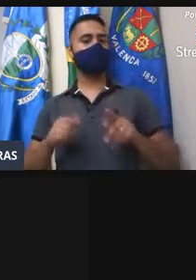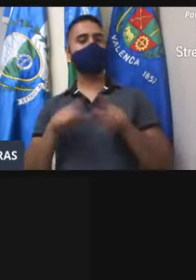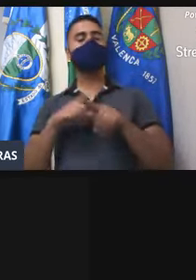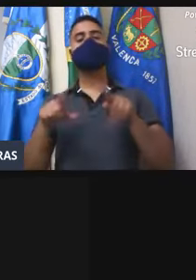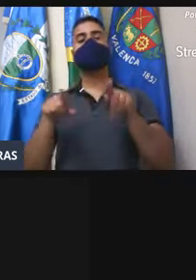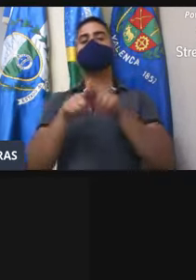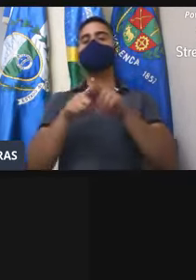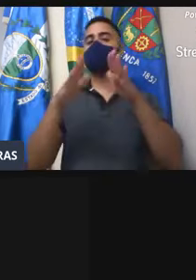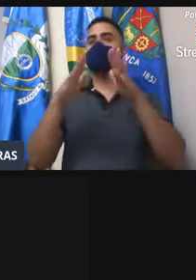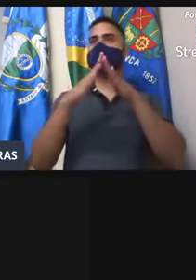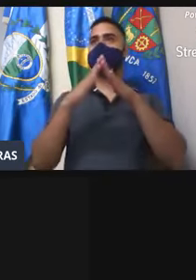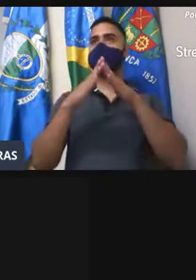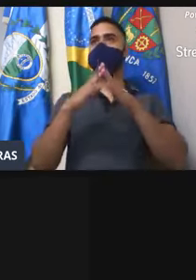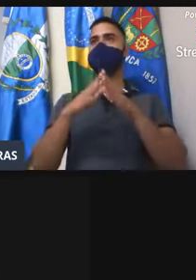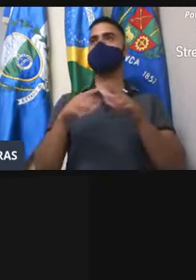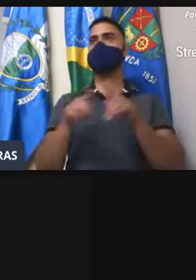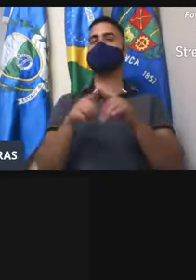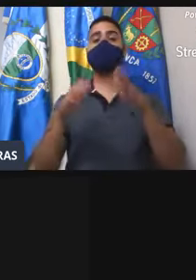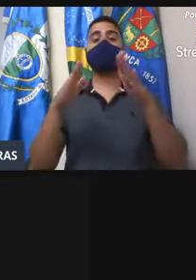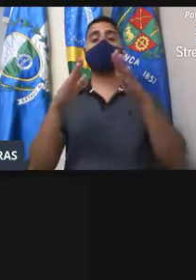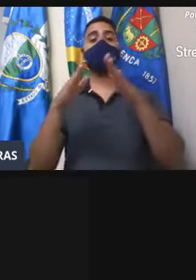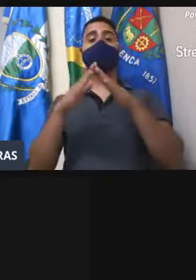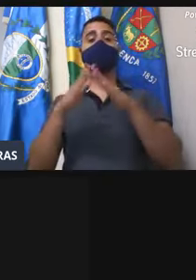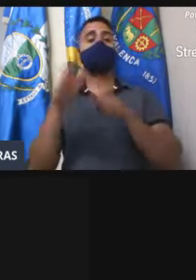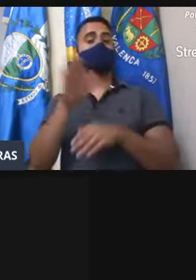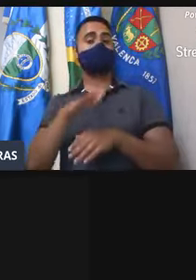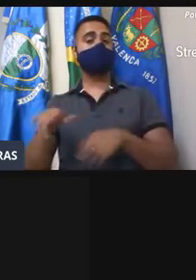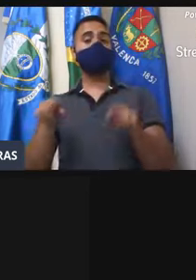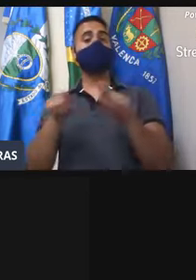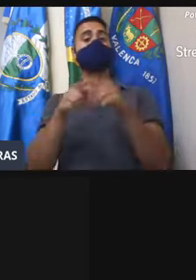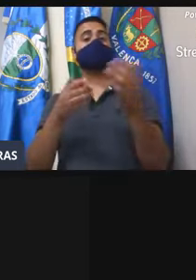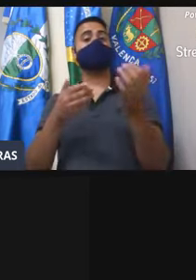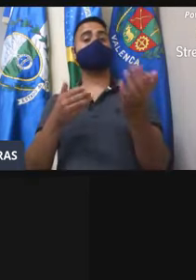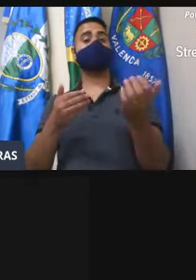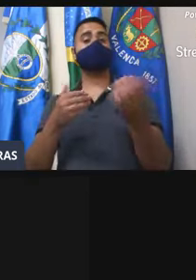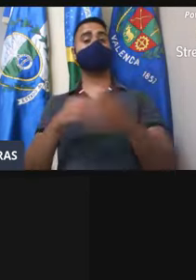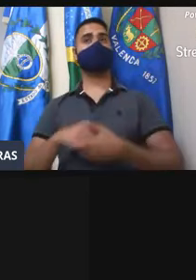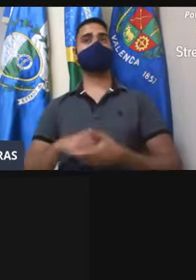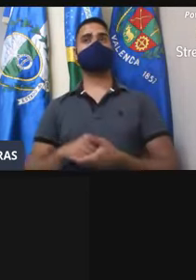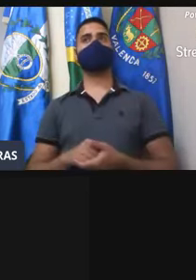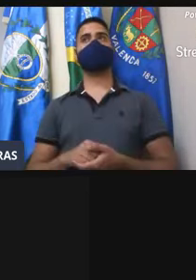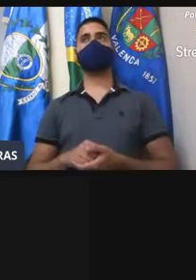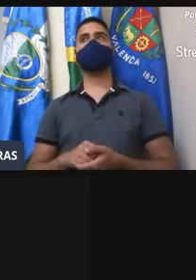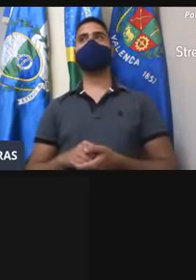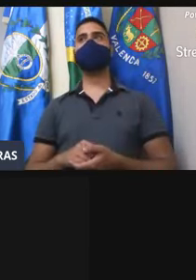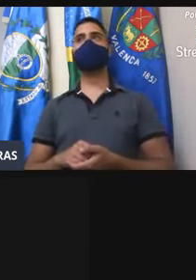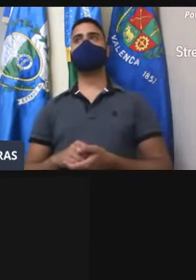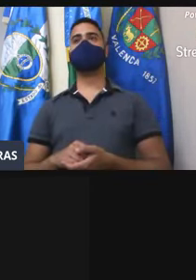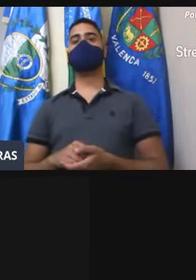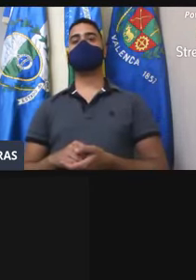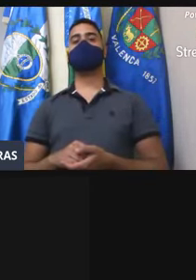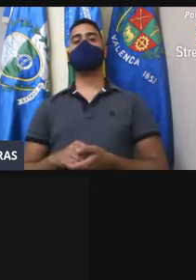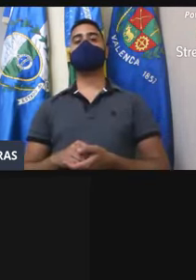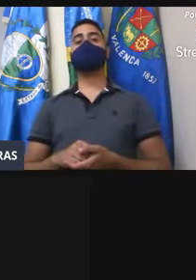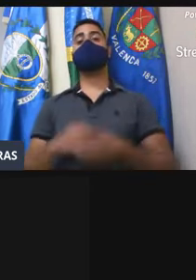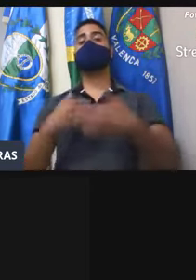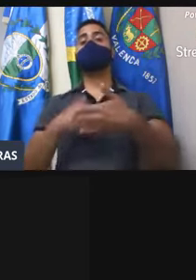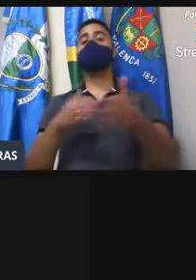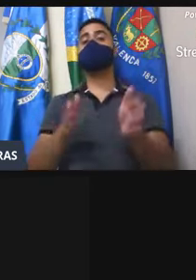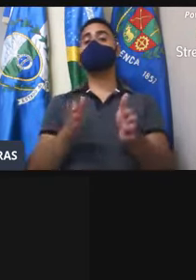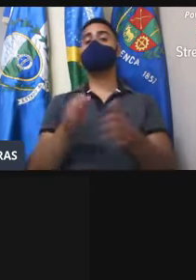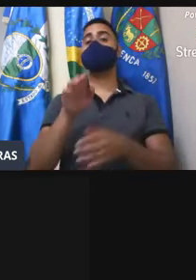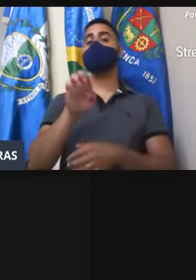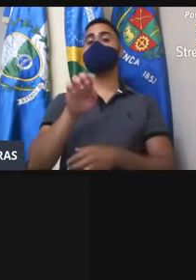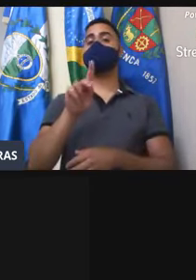abrigos e a Casa Municipal da Criança e do Adolescente. O kit GPI, na parte de